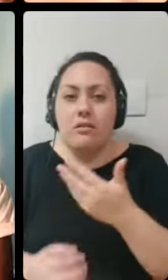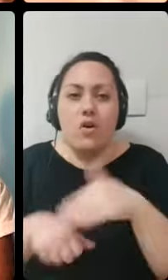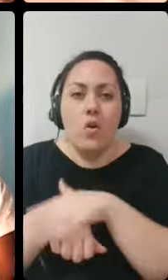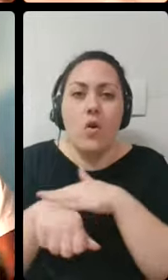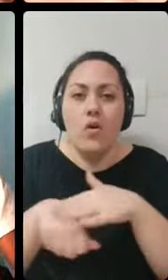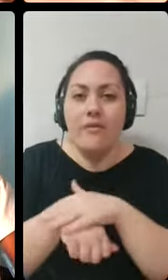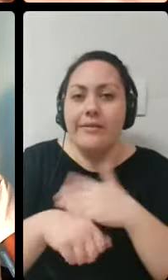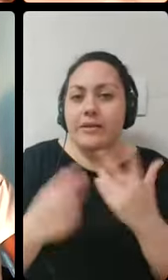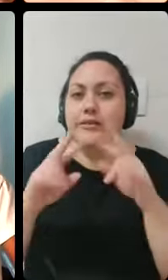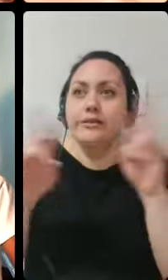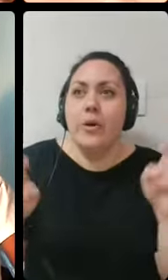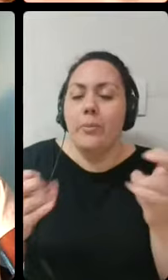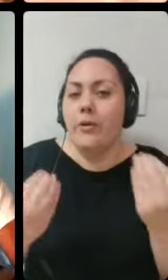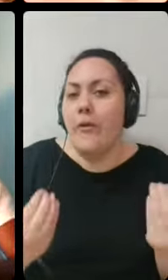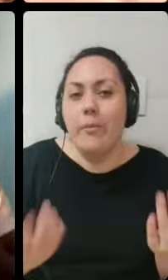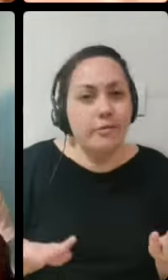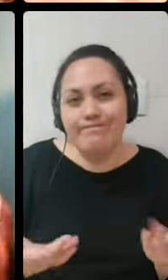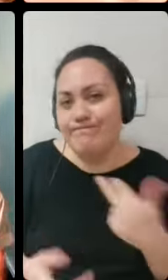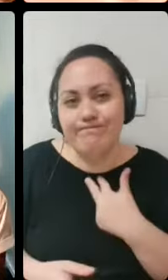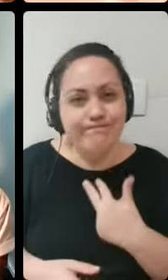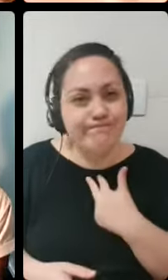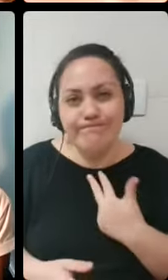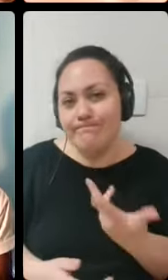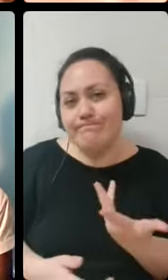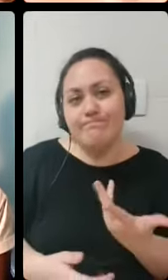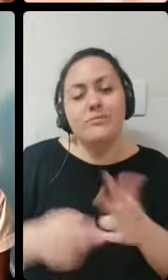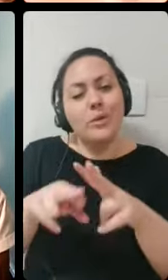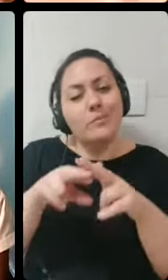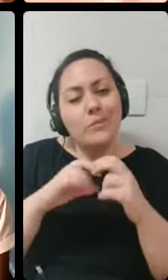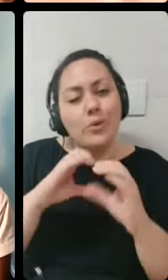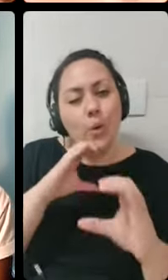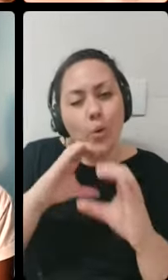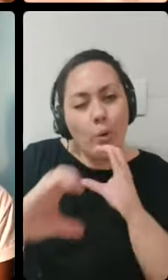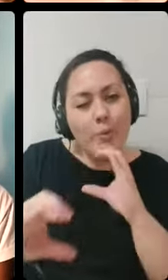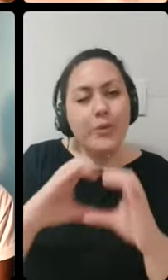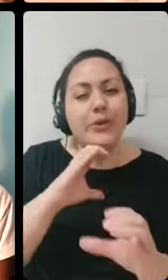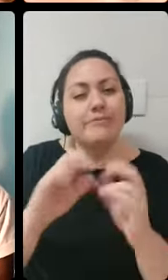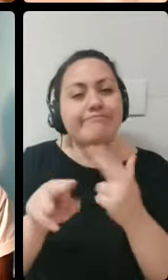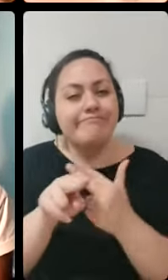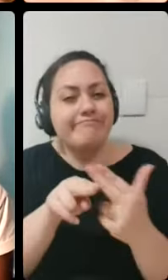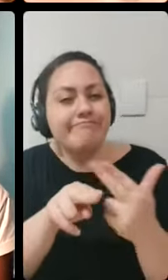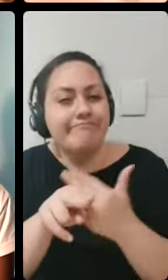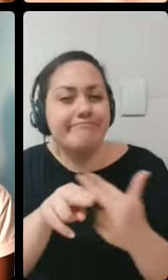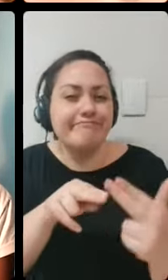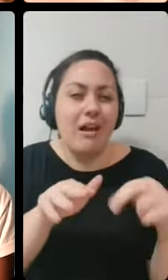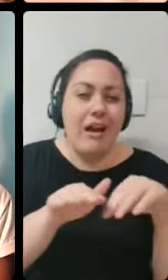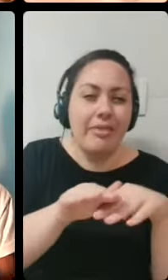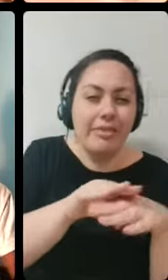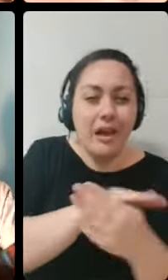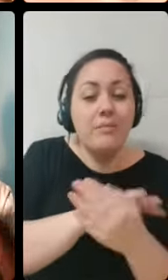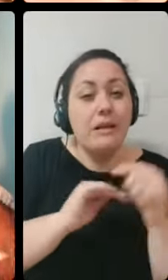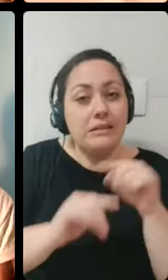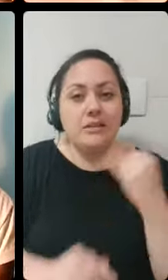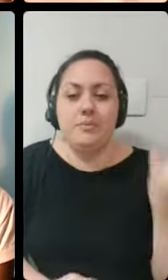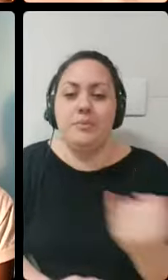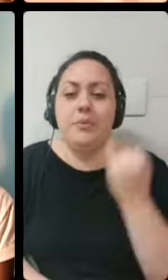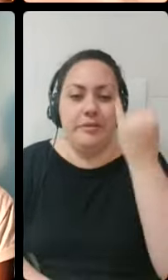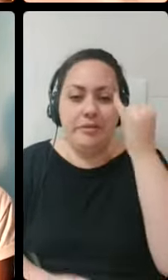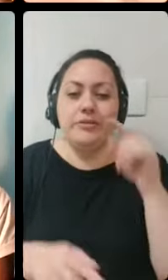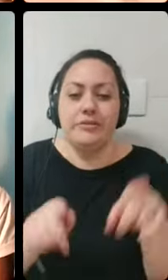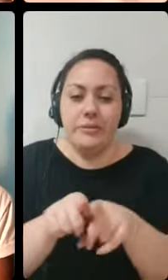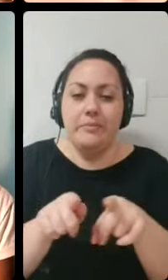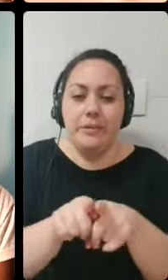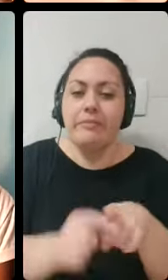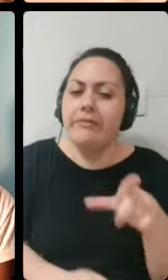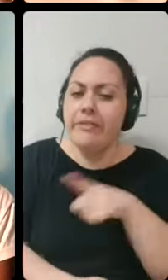sobre isso, né? Então, toda essa parte da comunicação, da adaptação é muito importante, né? Então, a gente tem várias estratégias,